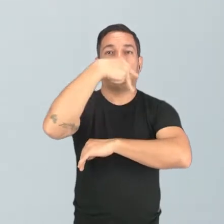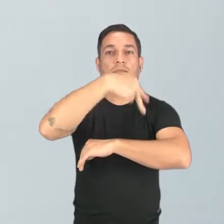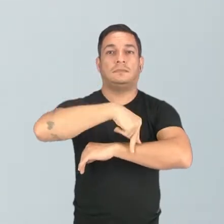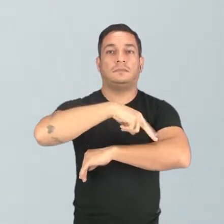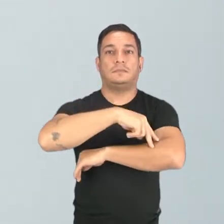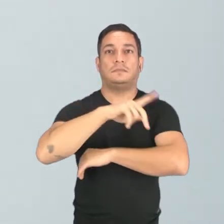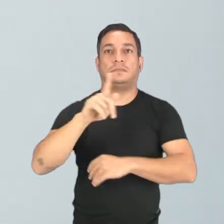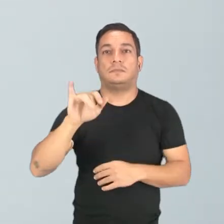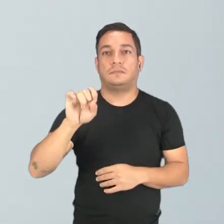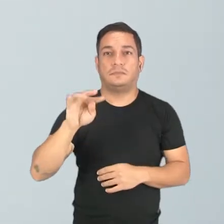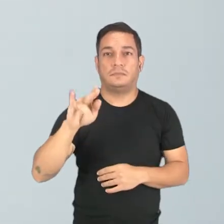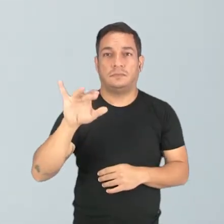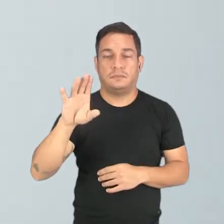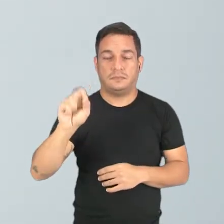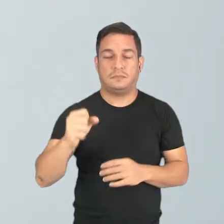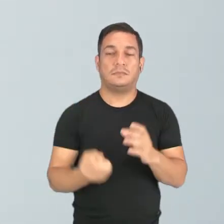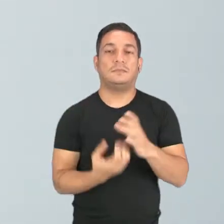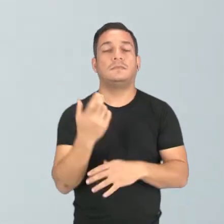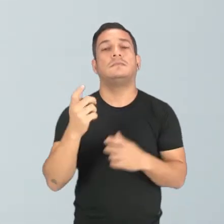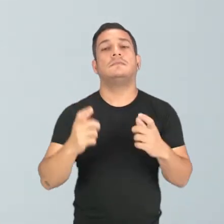artística, ela surgiu da onde?